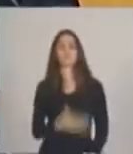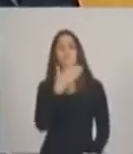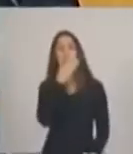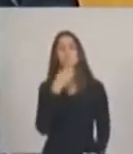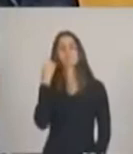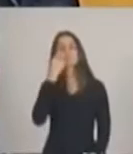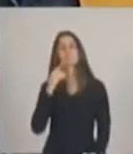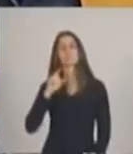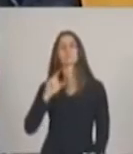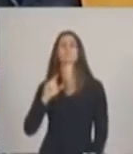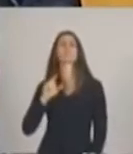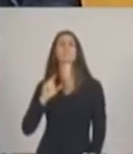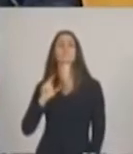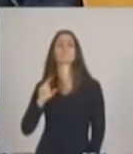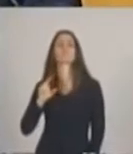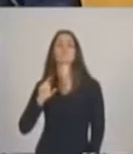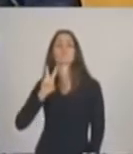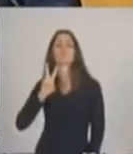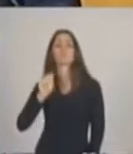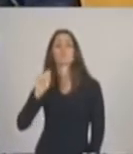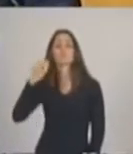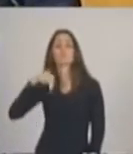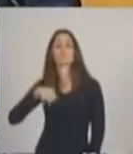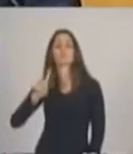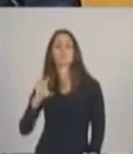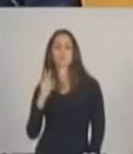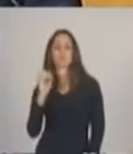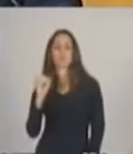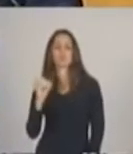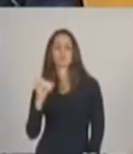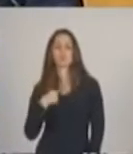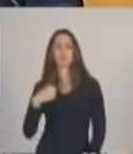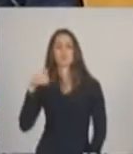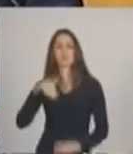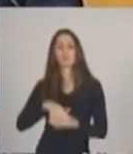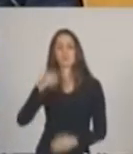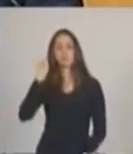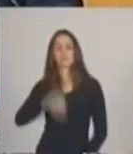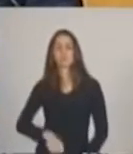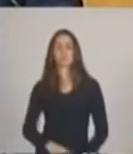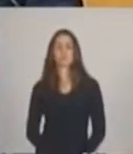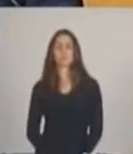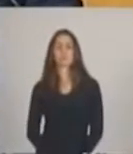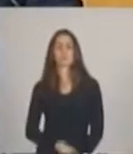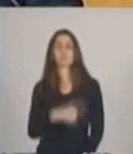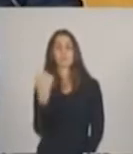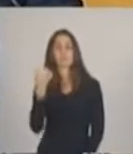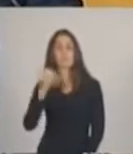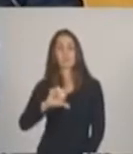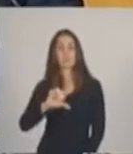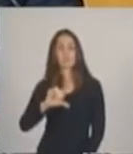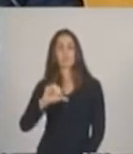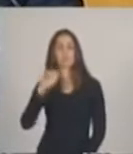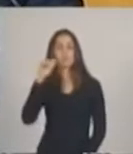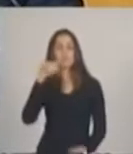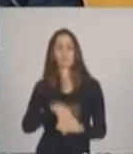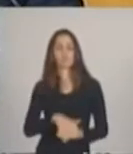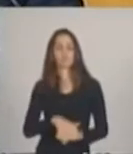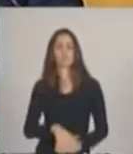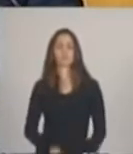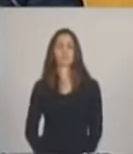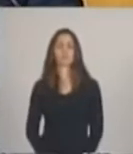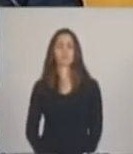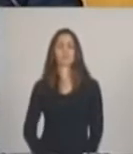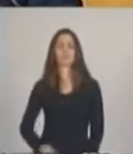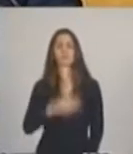Voto sim, senhor presidente. Então fica mantido o veto com 19 votos. Presidente!